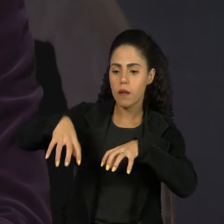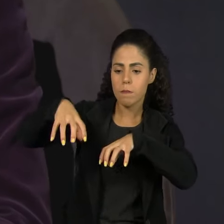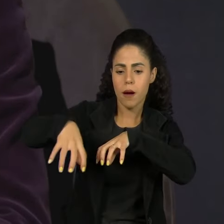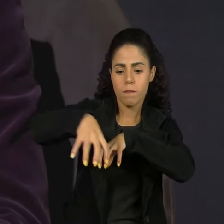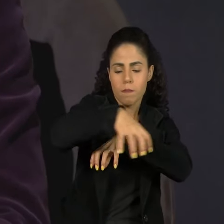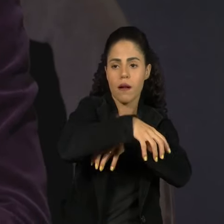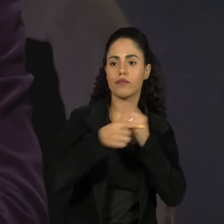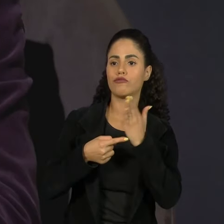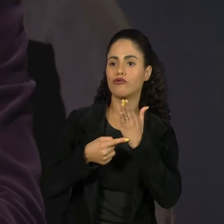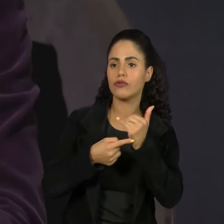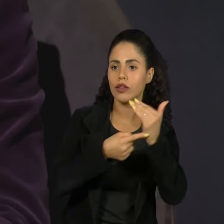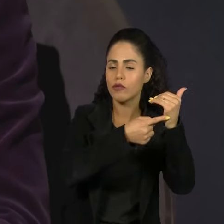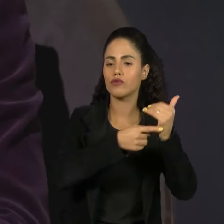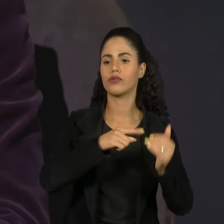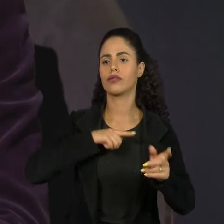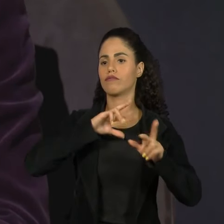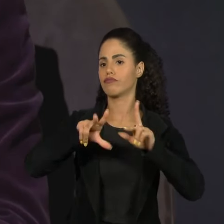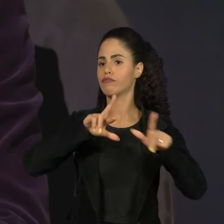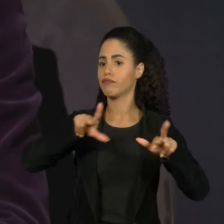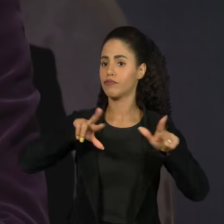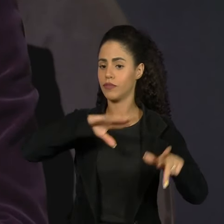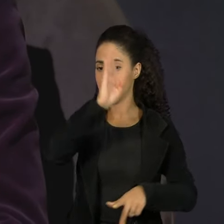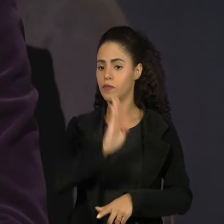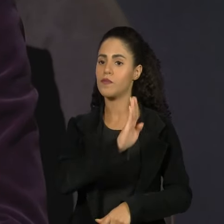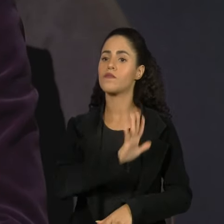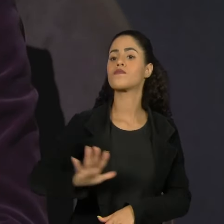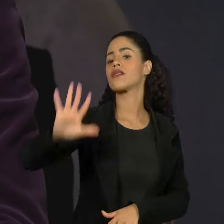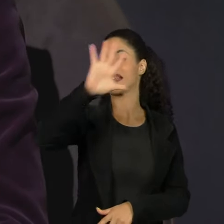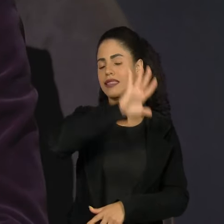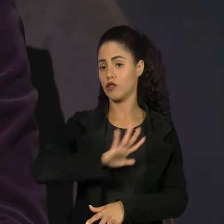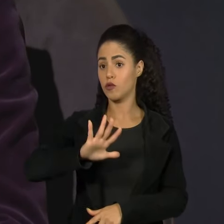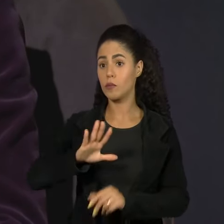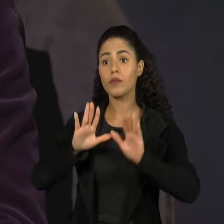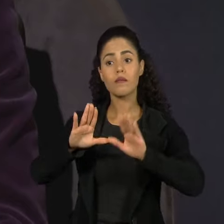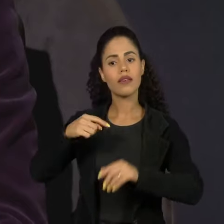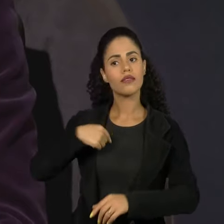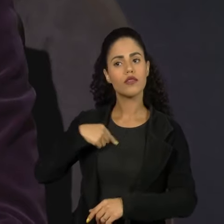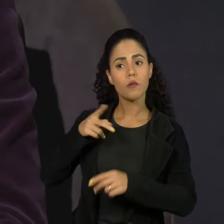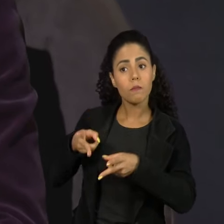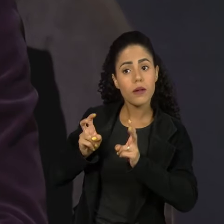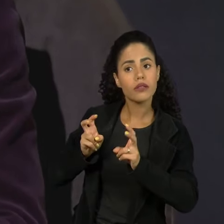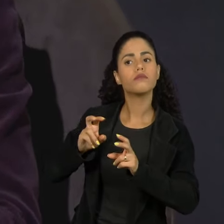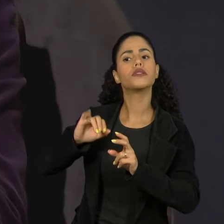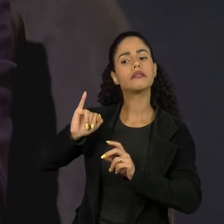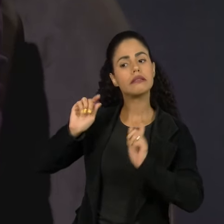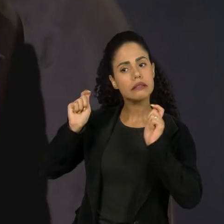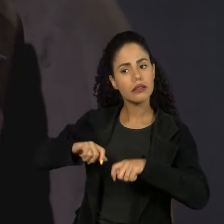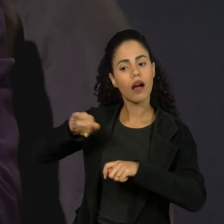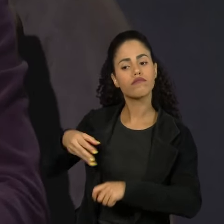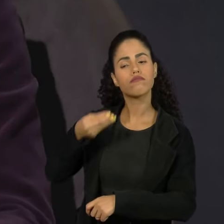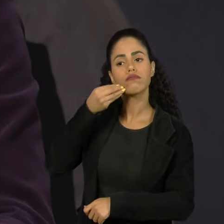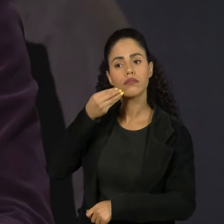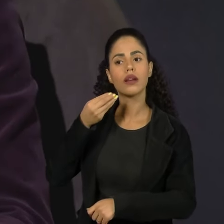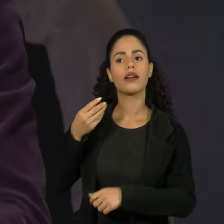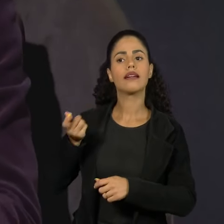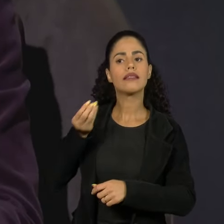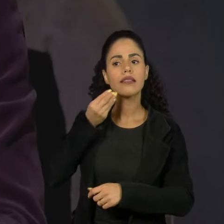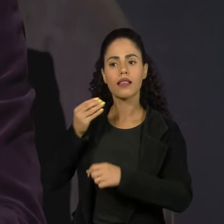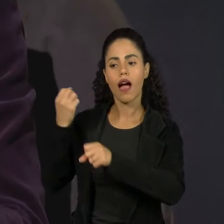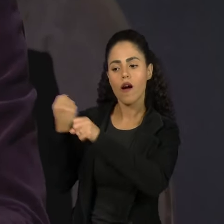tecnologia, espalhados em diversos lugares do Brasil. Então, isso são possibilidades, né? E construir